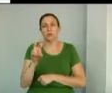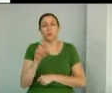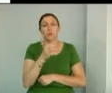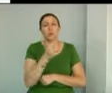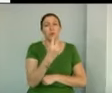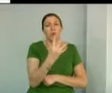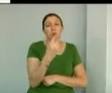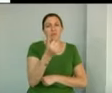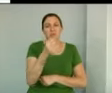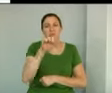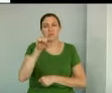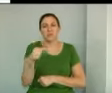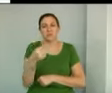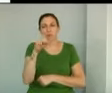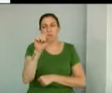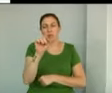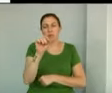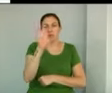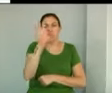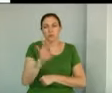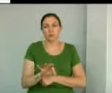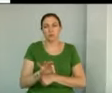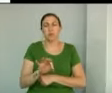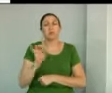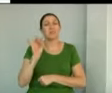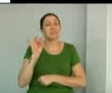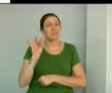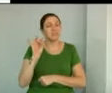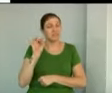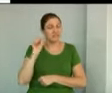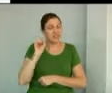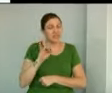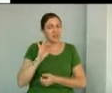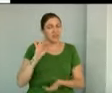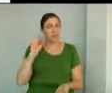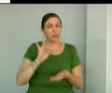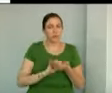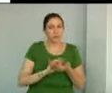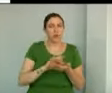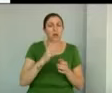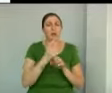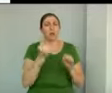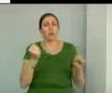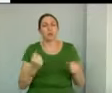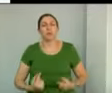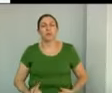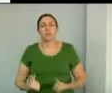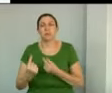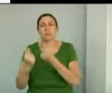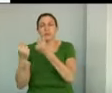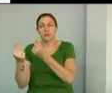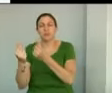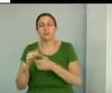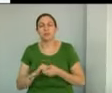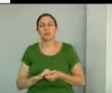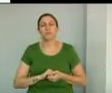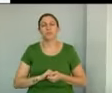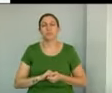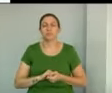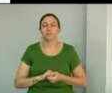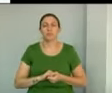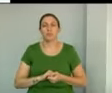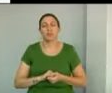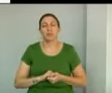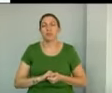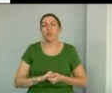Tá? Então, esse seria, se confirmarmos todas as receitas e todas as despesas conforme a previsão, claro que na prática